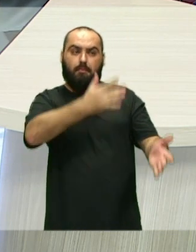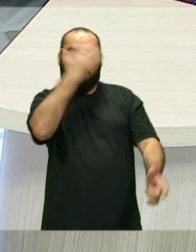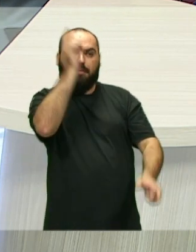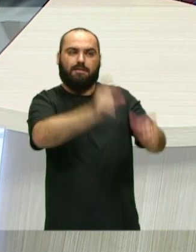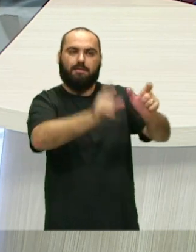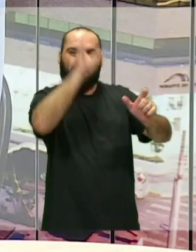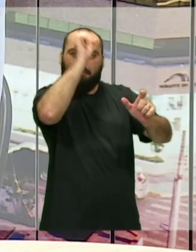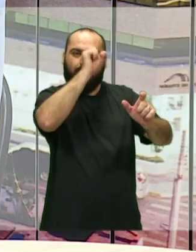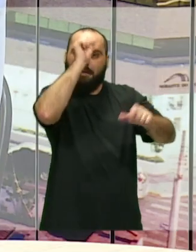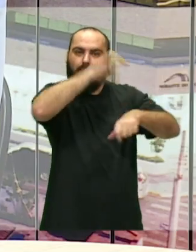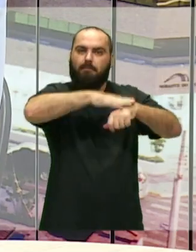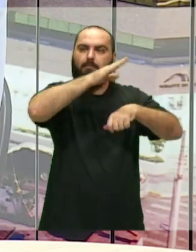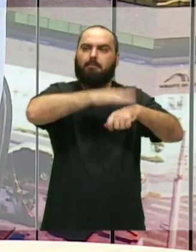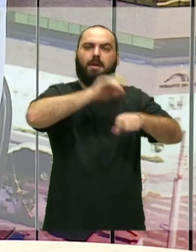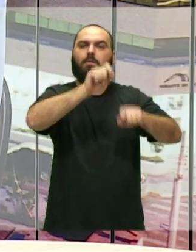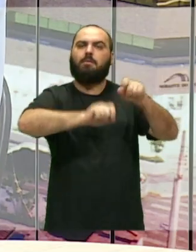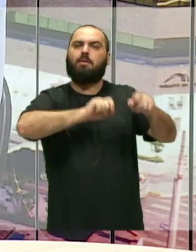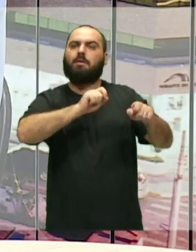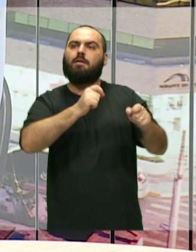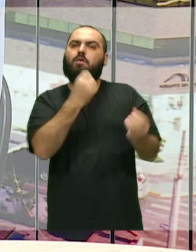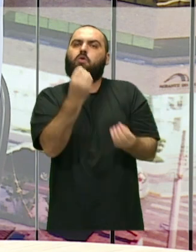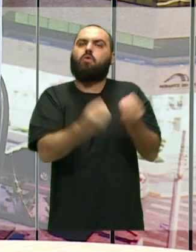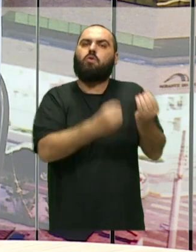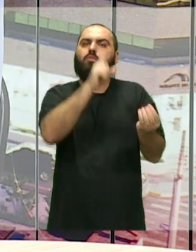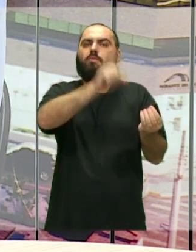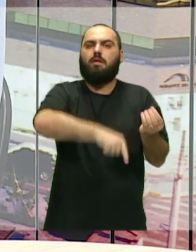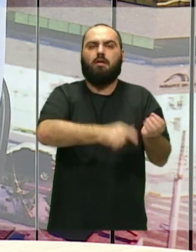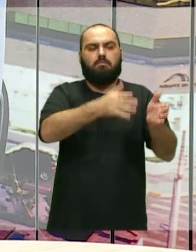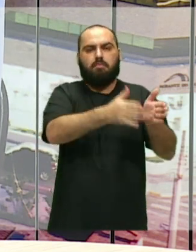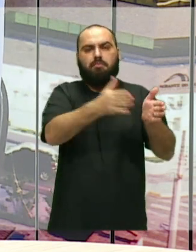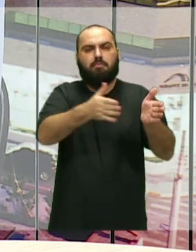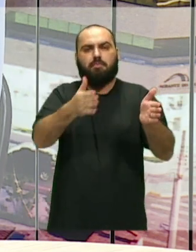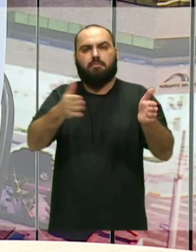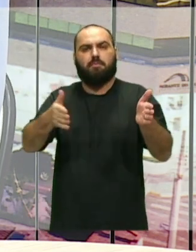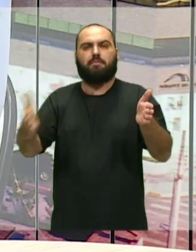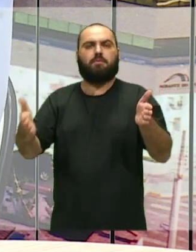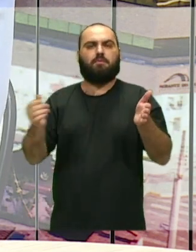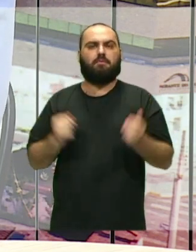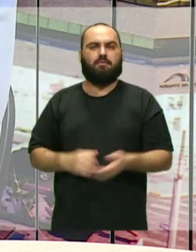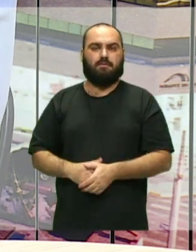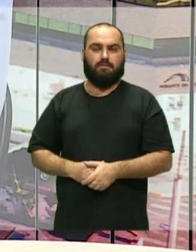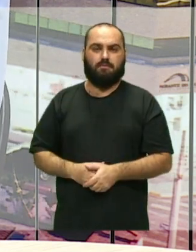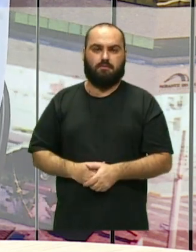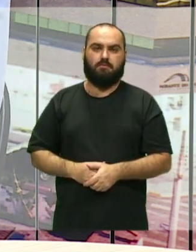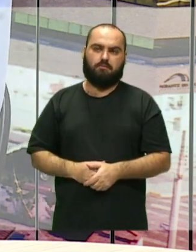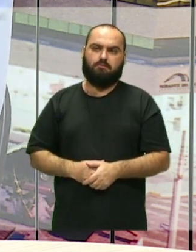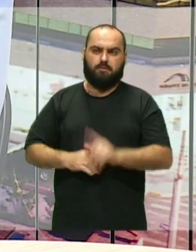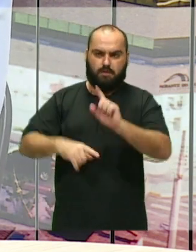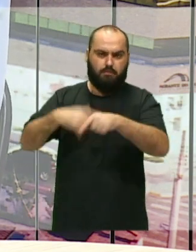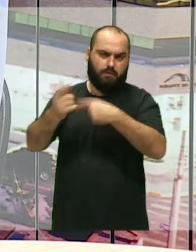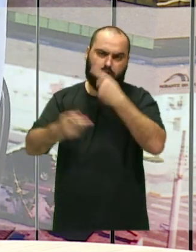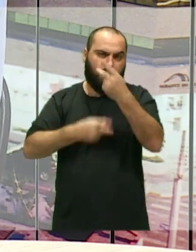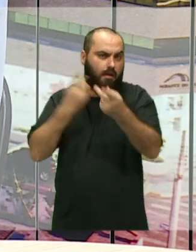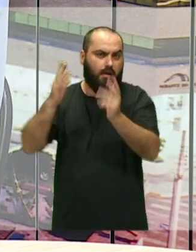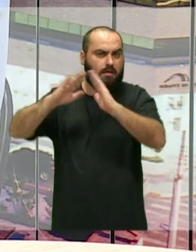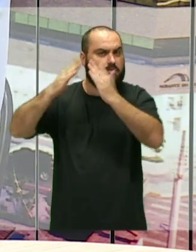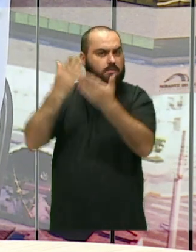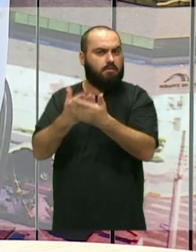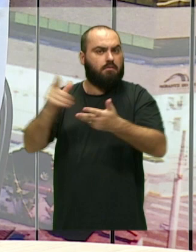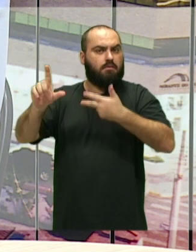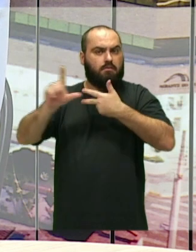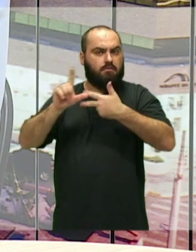no sentido de entenderem como funcionam os poderes né o próprio daqui a pouco a gente vai estar falando o próprio escola